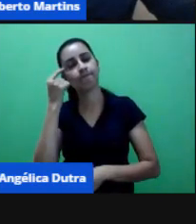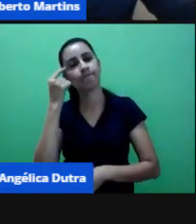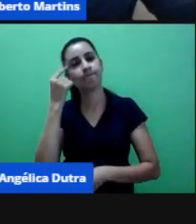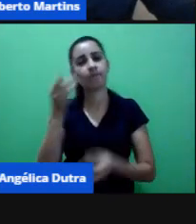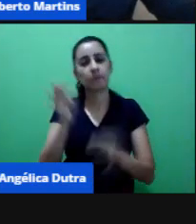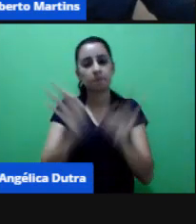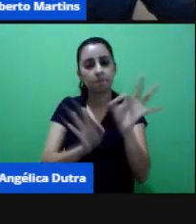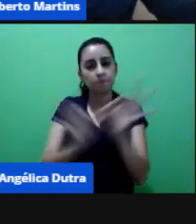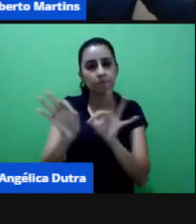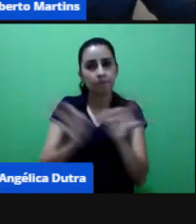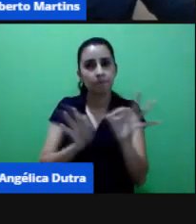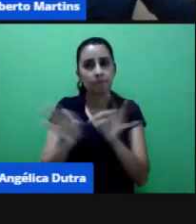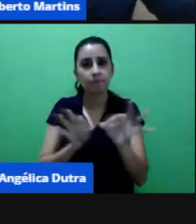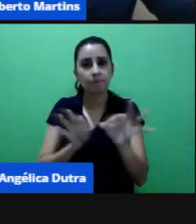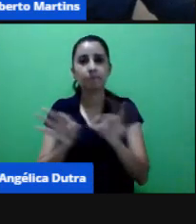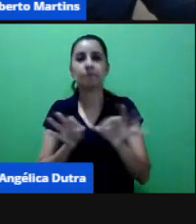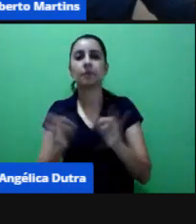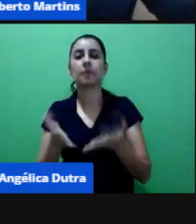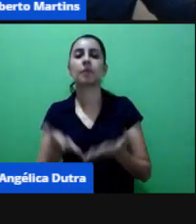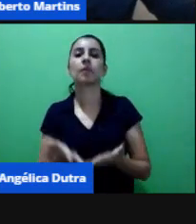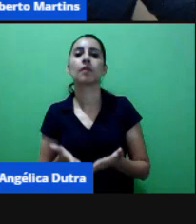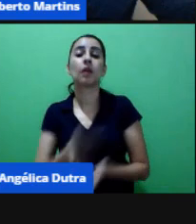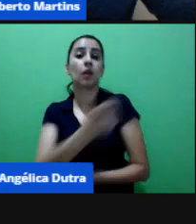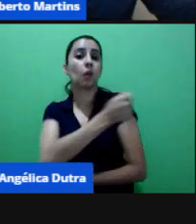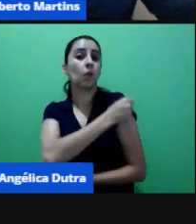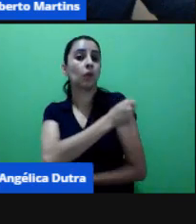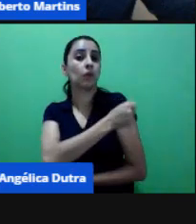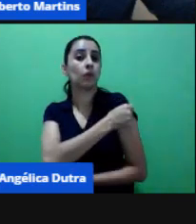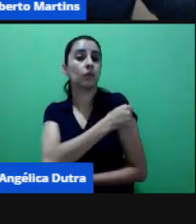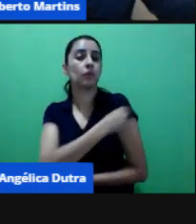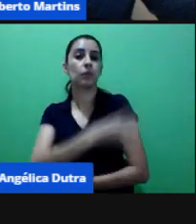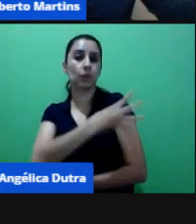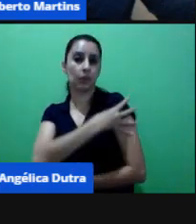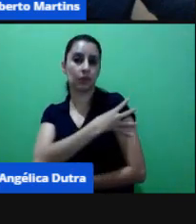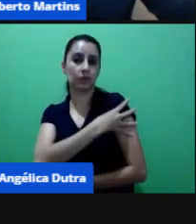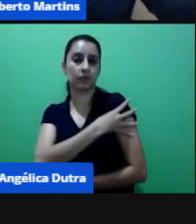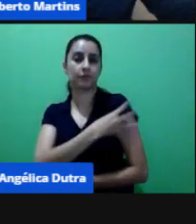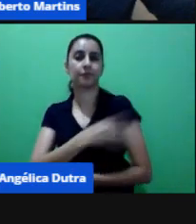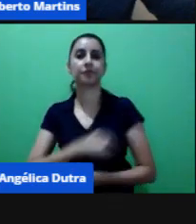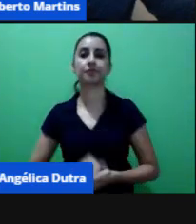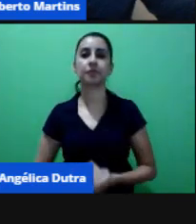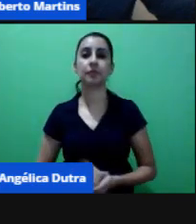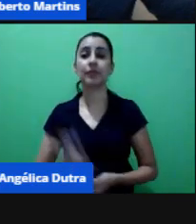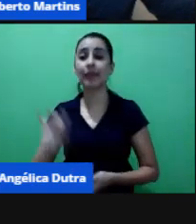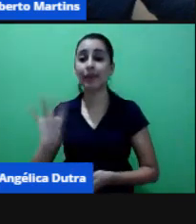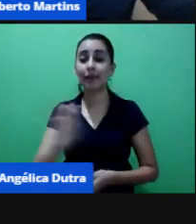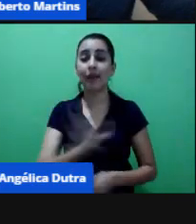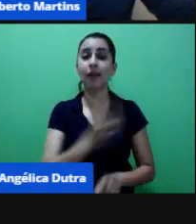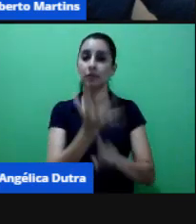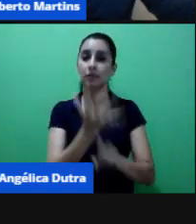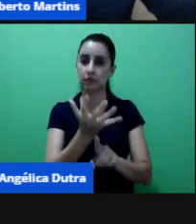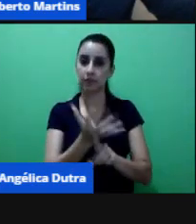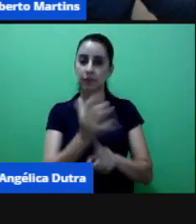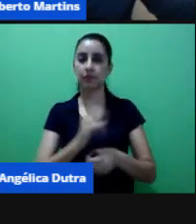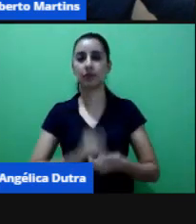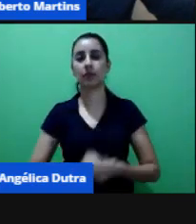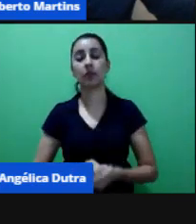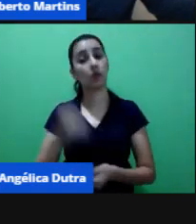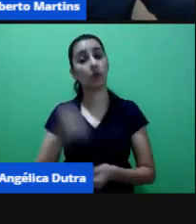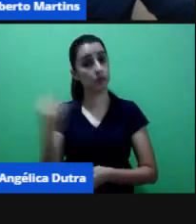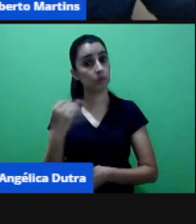do aluno do quarto ano, em cada componente curricular. Então, assim, é importante você,